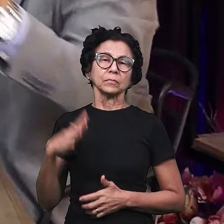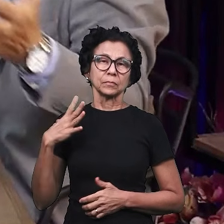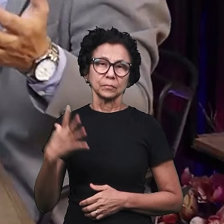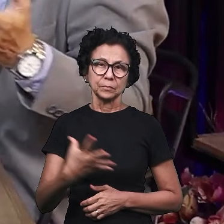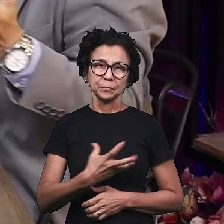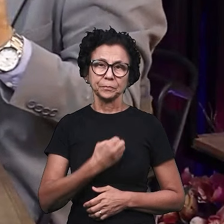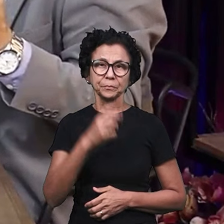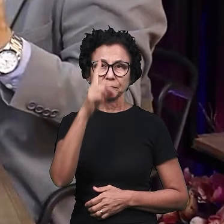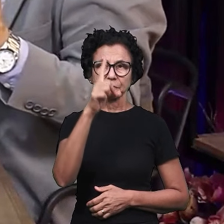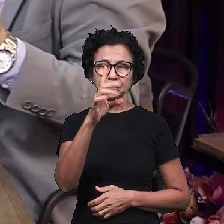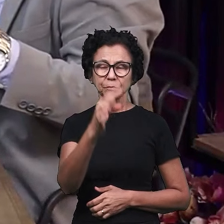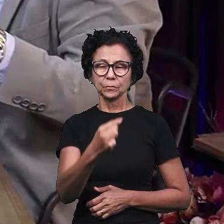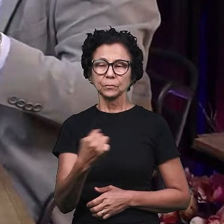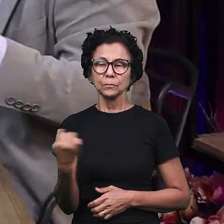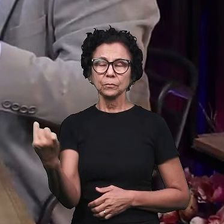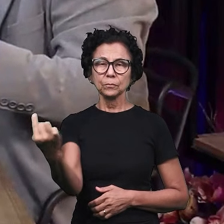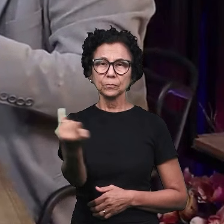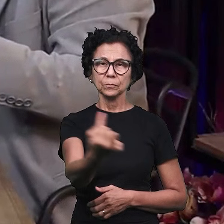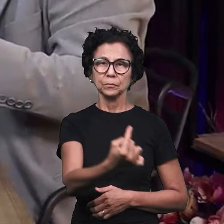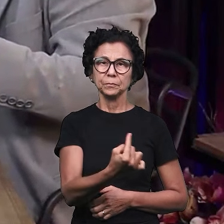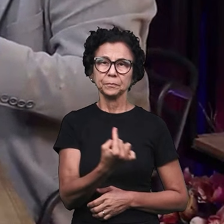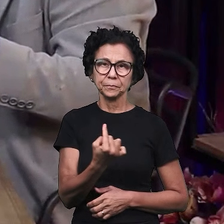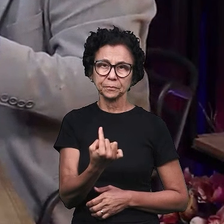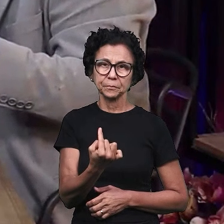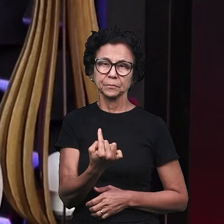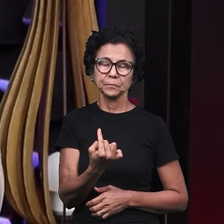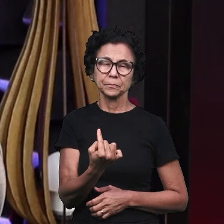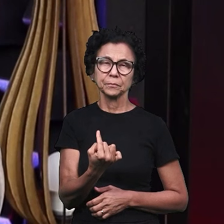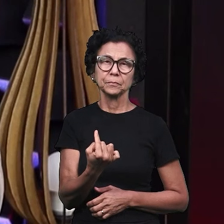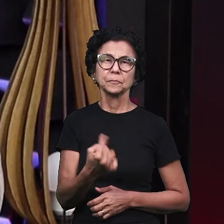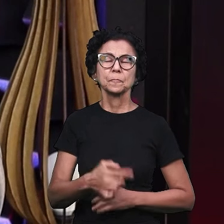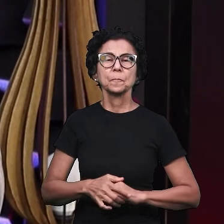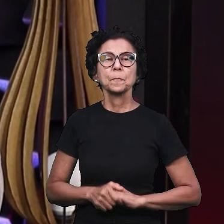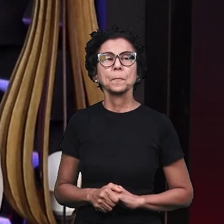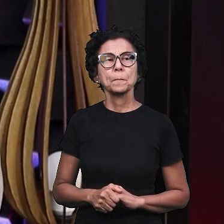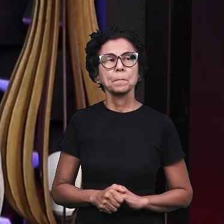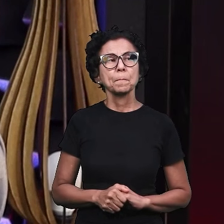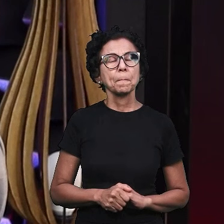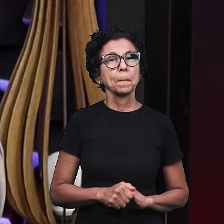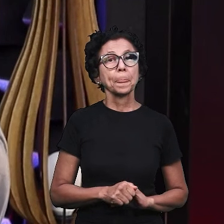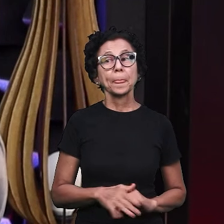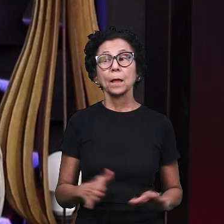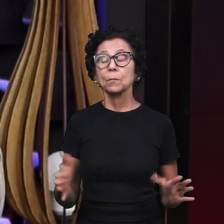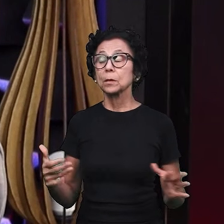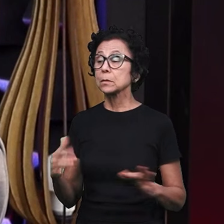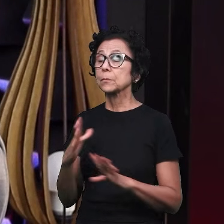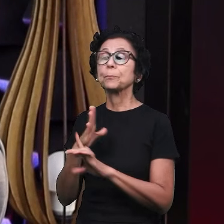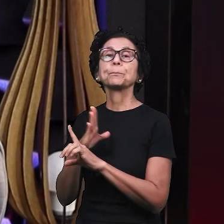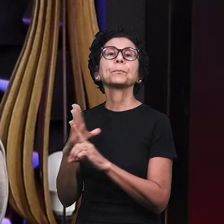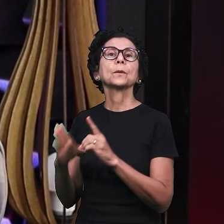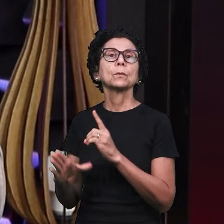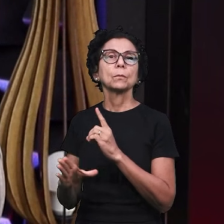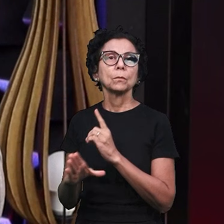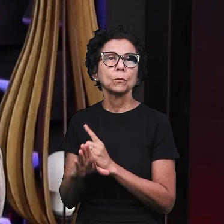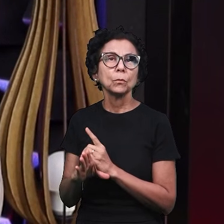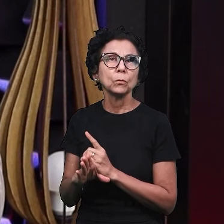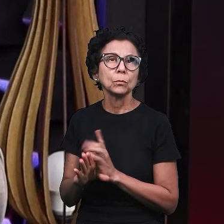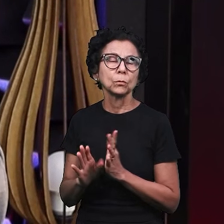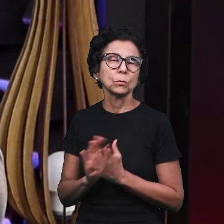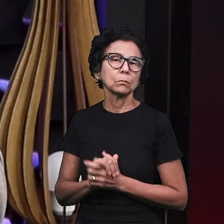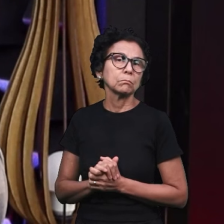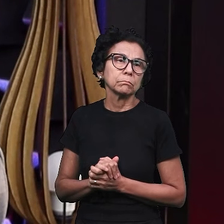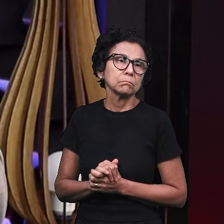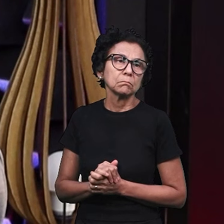da salvação, né, em Jesus, mas é interessante porque quando nós nos remetemos ao culto, o culto não pode